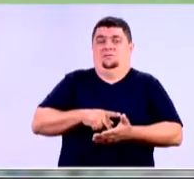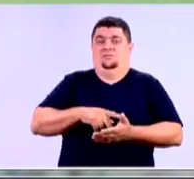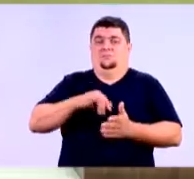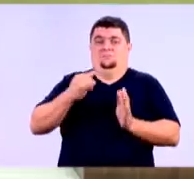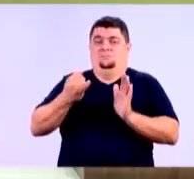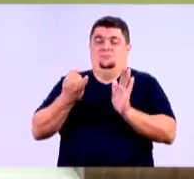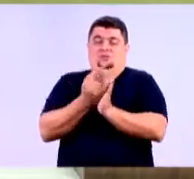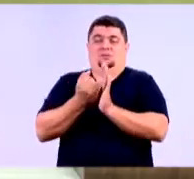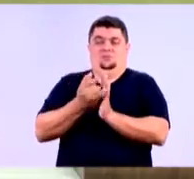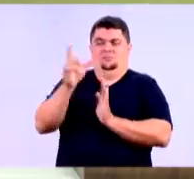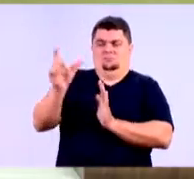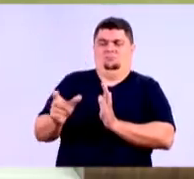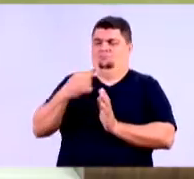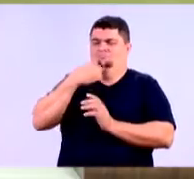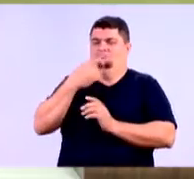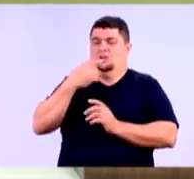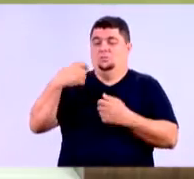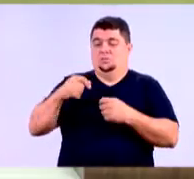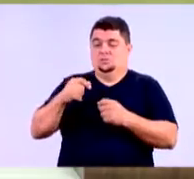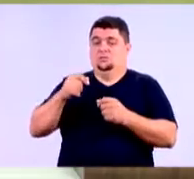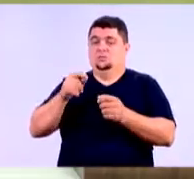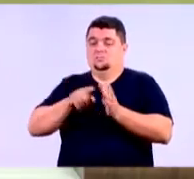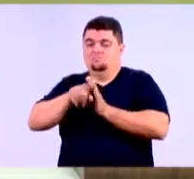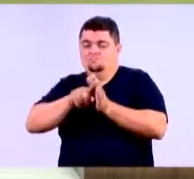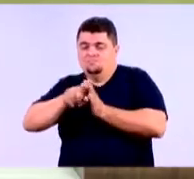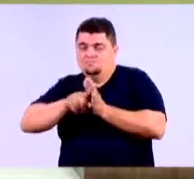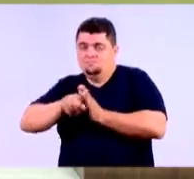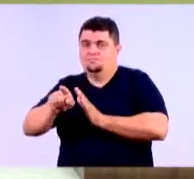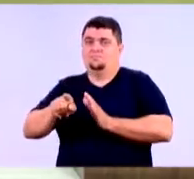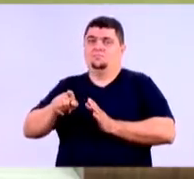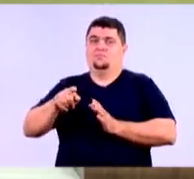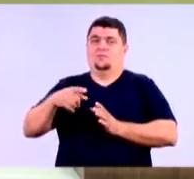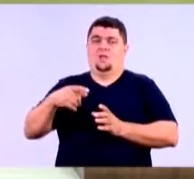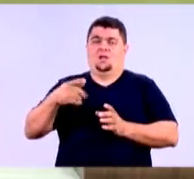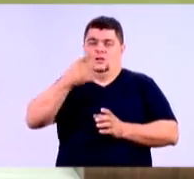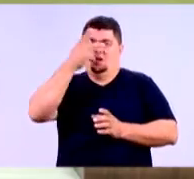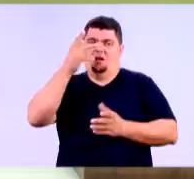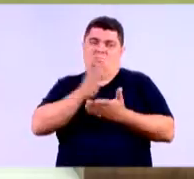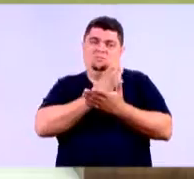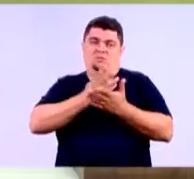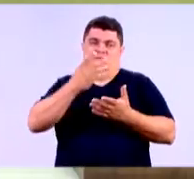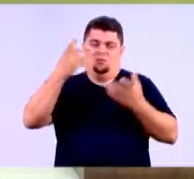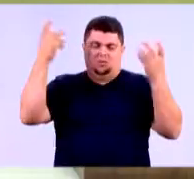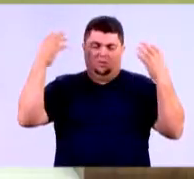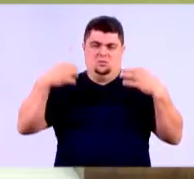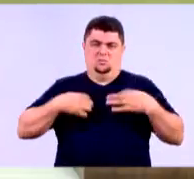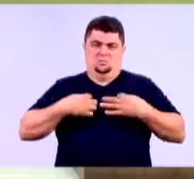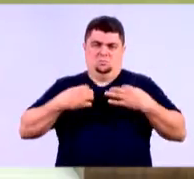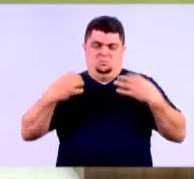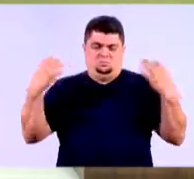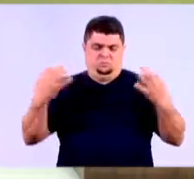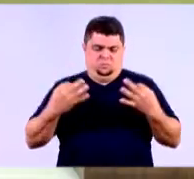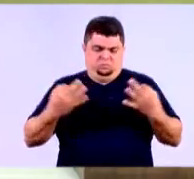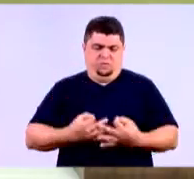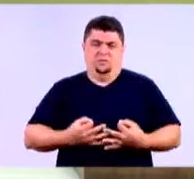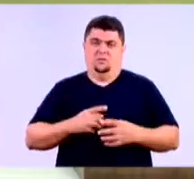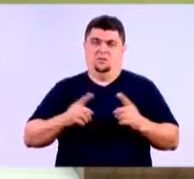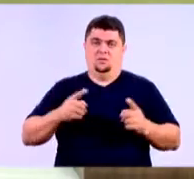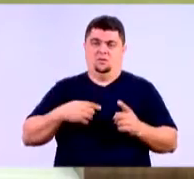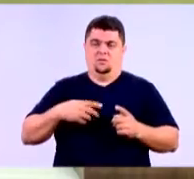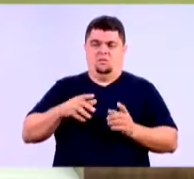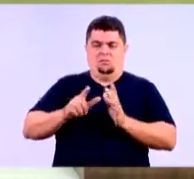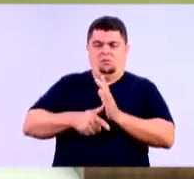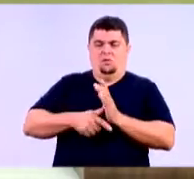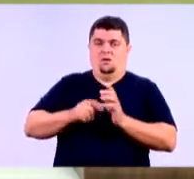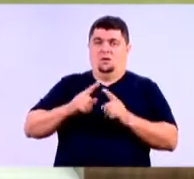pela capa. Pode ver uma pessoa super bem vestida e que vai, na verdade, se tornar inadimplente, enquanto vem uma pessoa com uma roupa